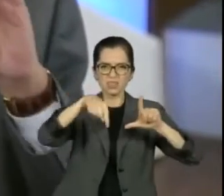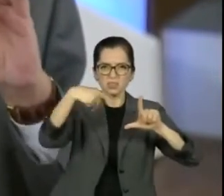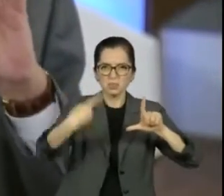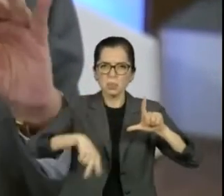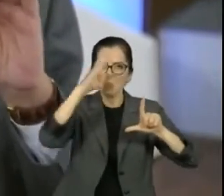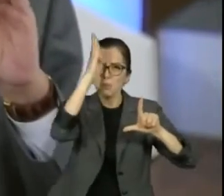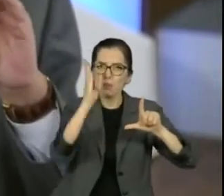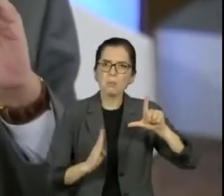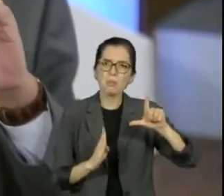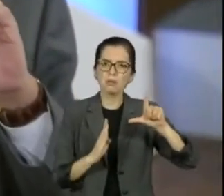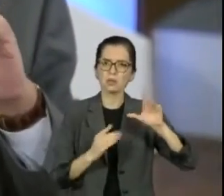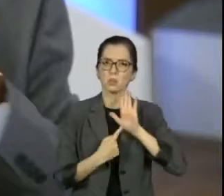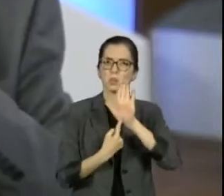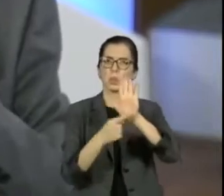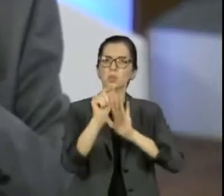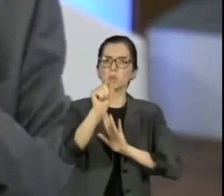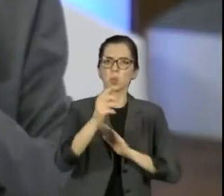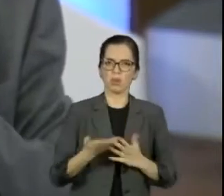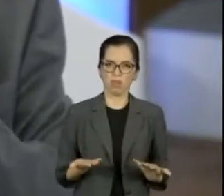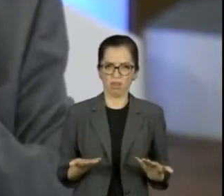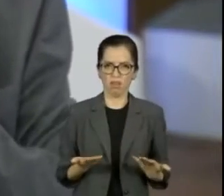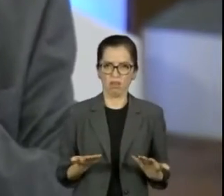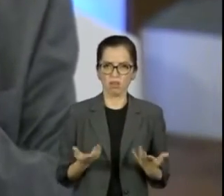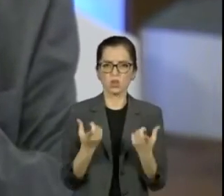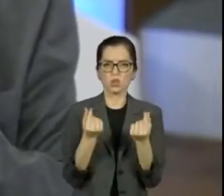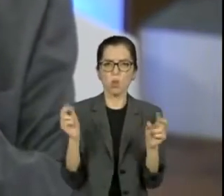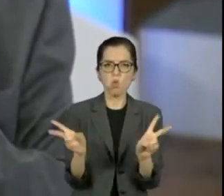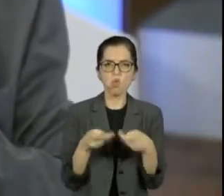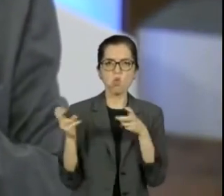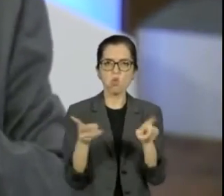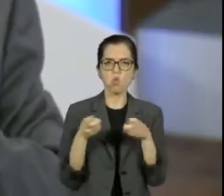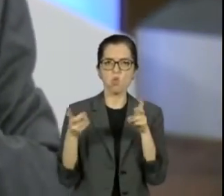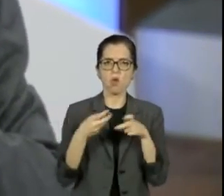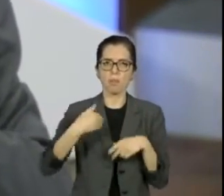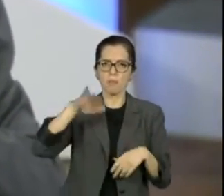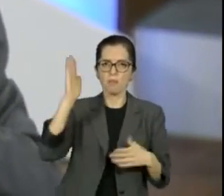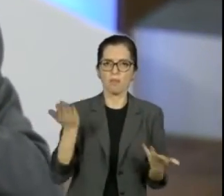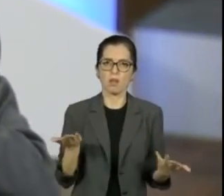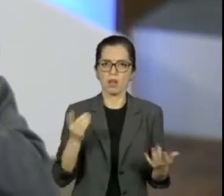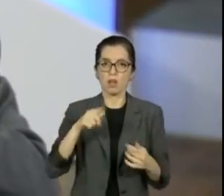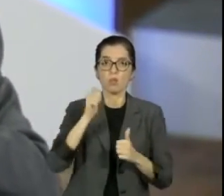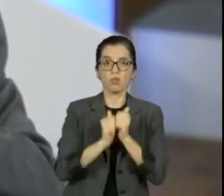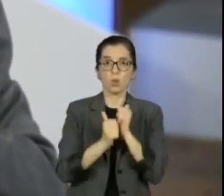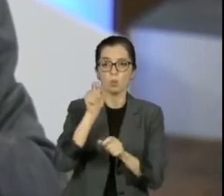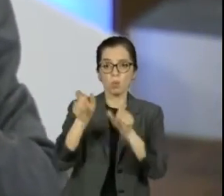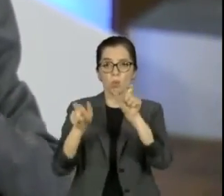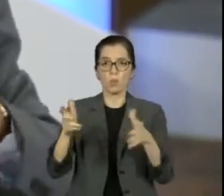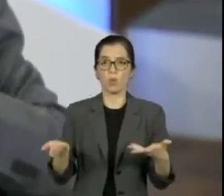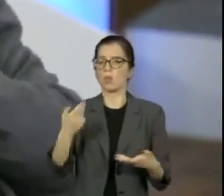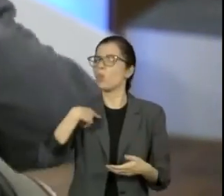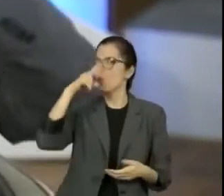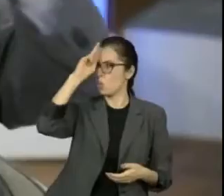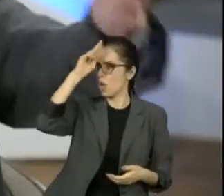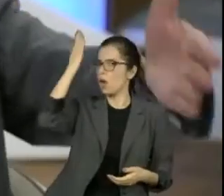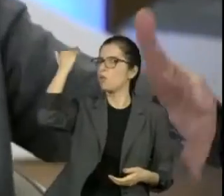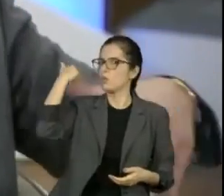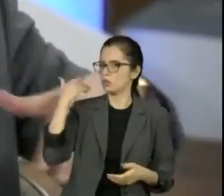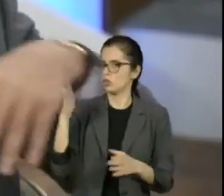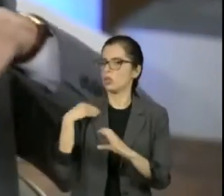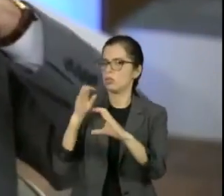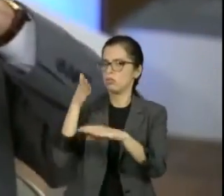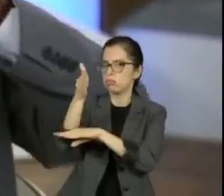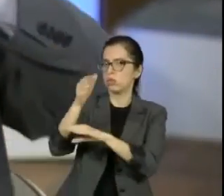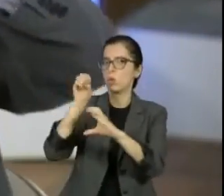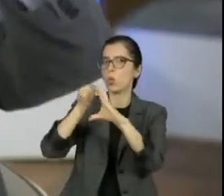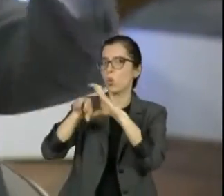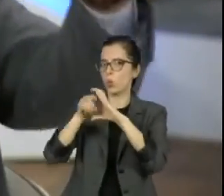chama futebol. Eu me lembro, como se fosse hoje, que o dia que eu cheguei na Globo, para, sei lá, pedir um adiantamento, pedir um